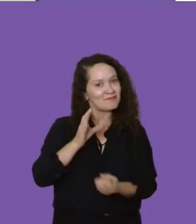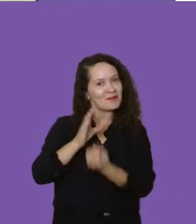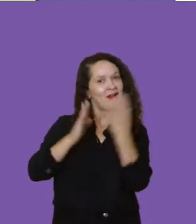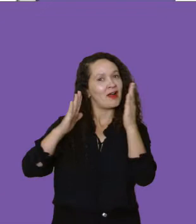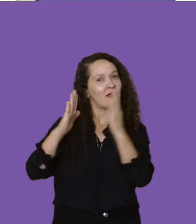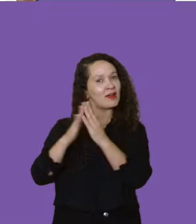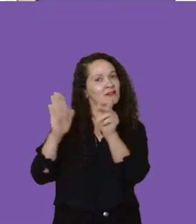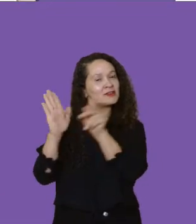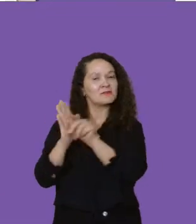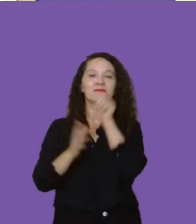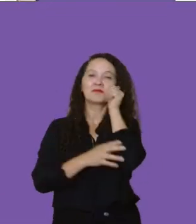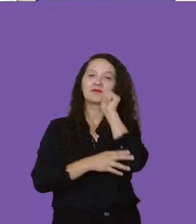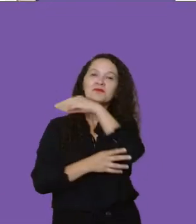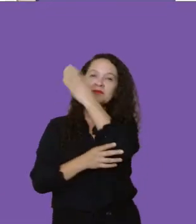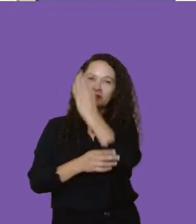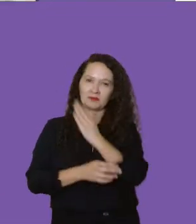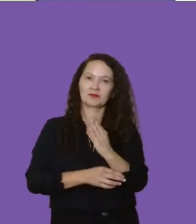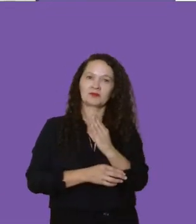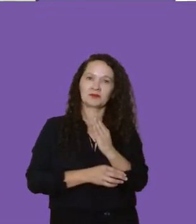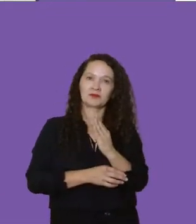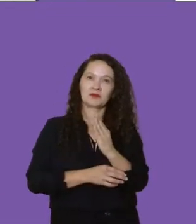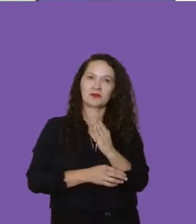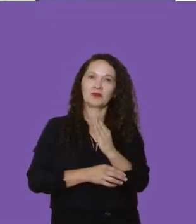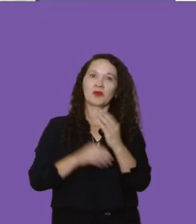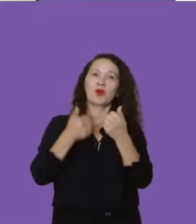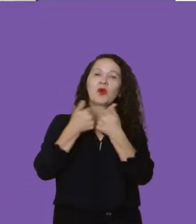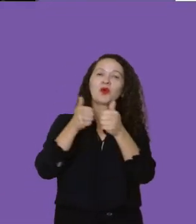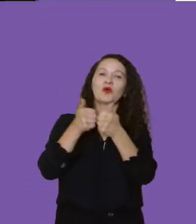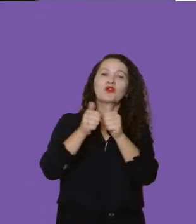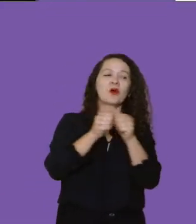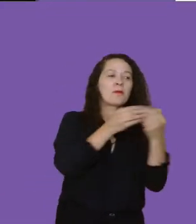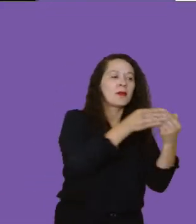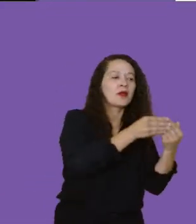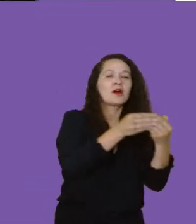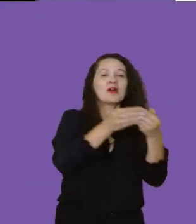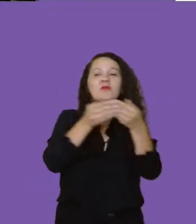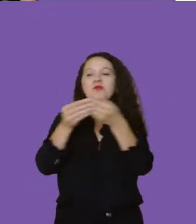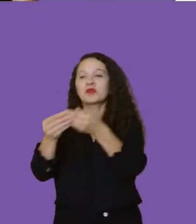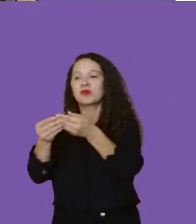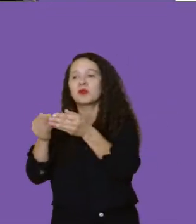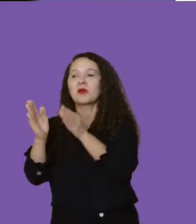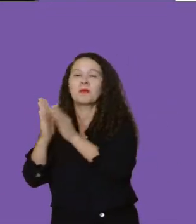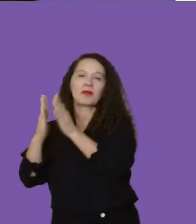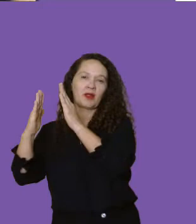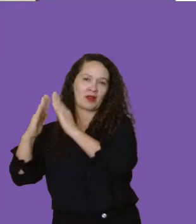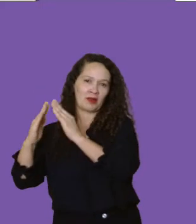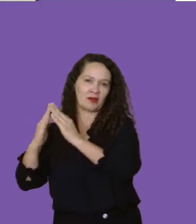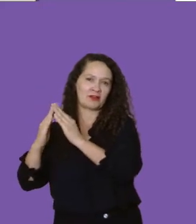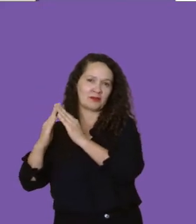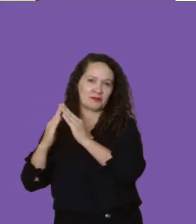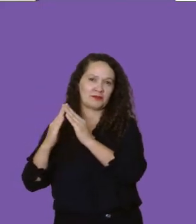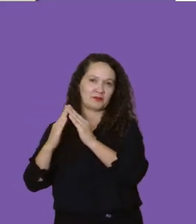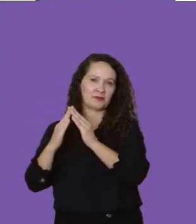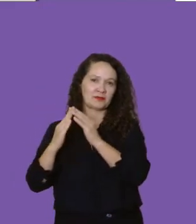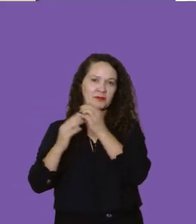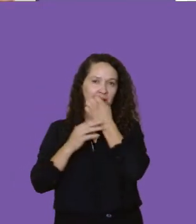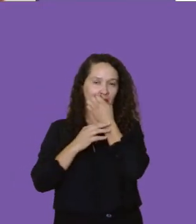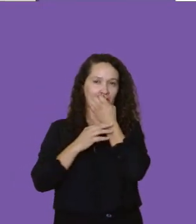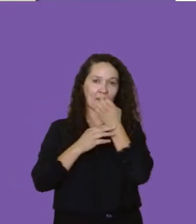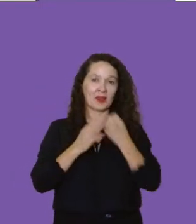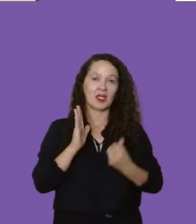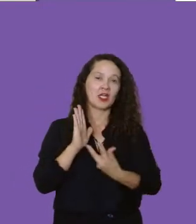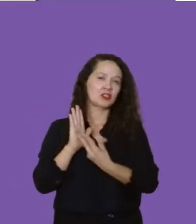da mulher brasileira, os ônibus lilazes que levavam esse serviço para as mulheres do campo da floresta, as